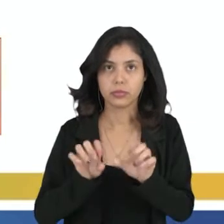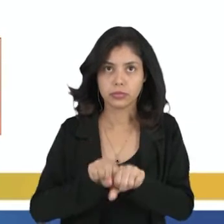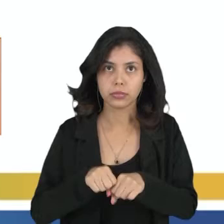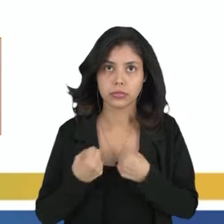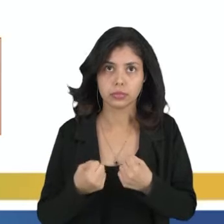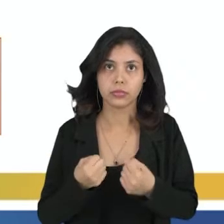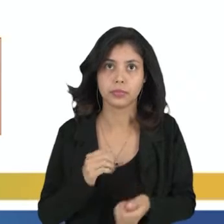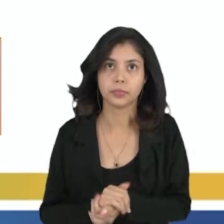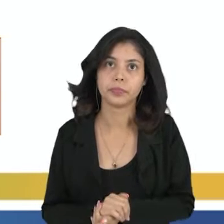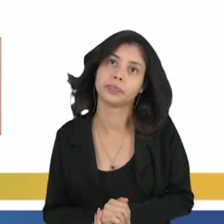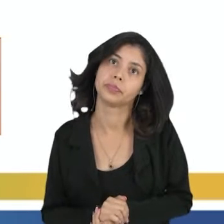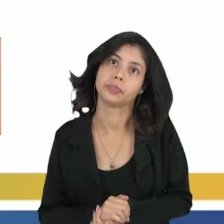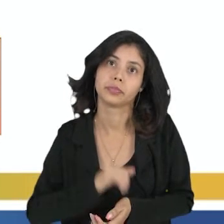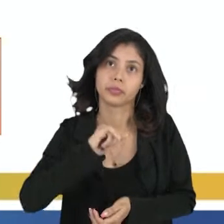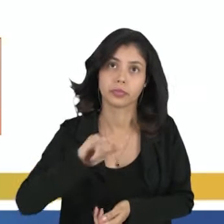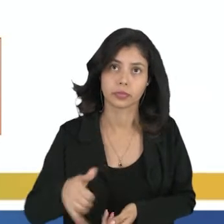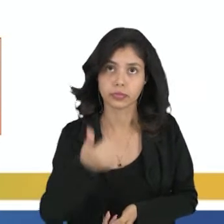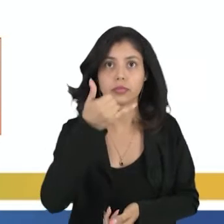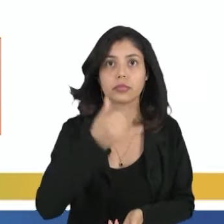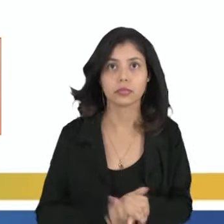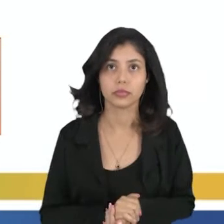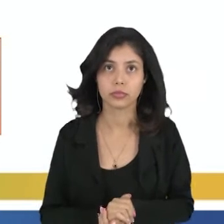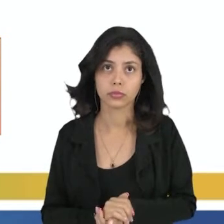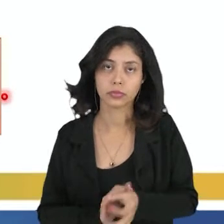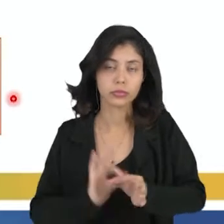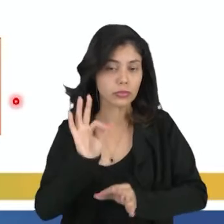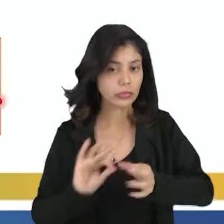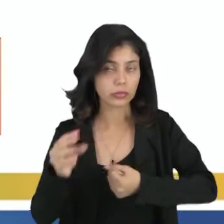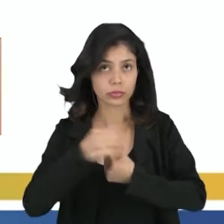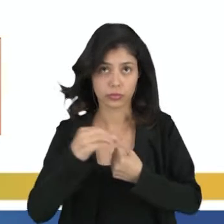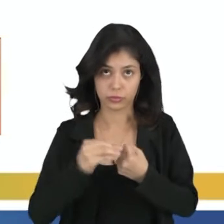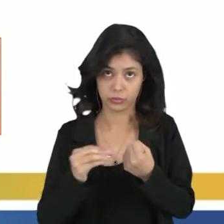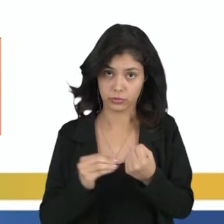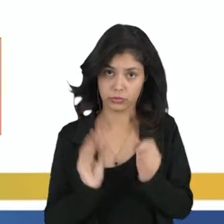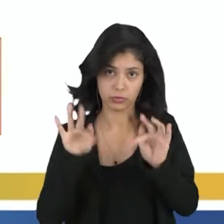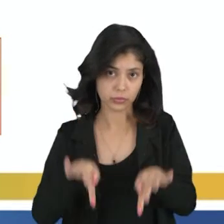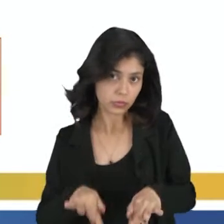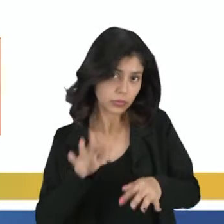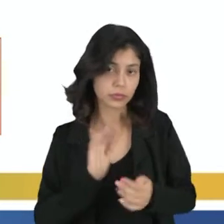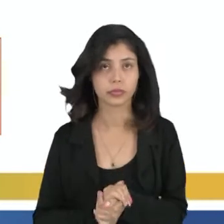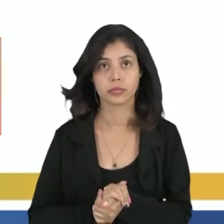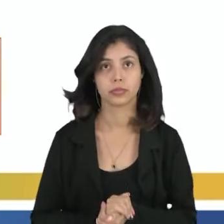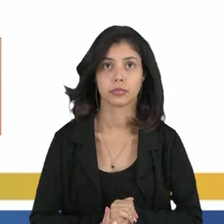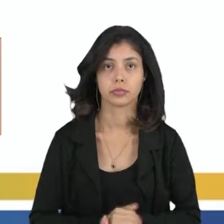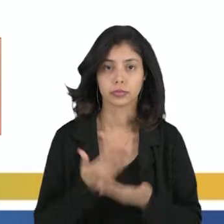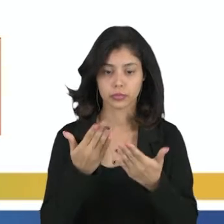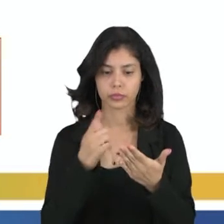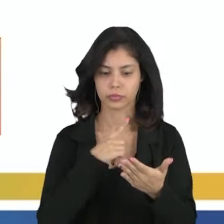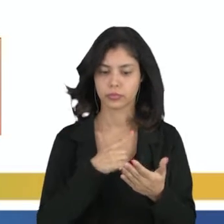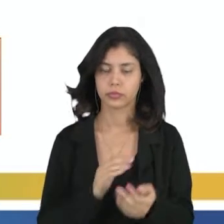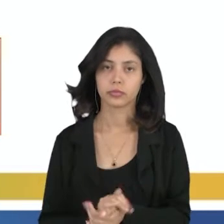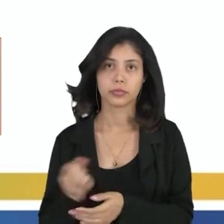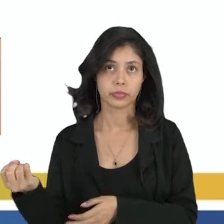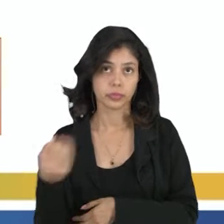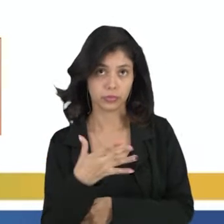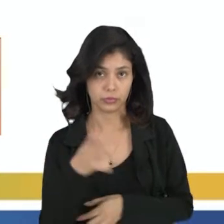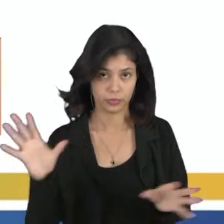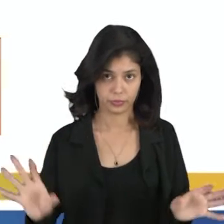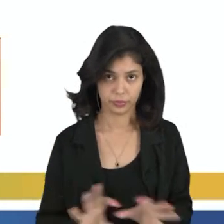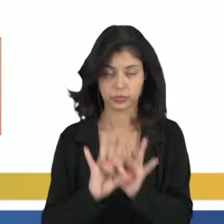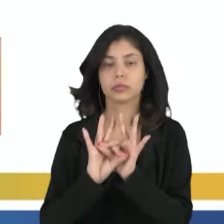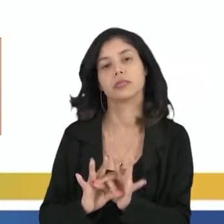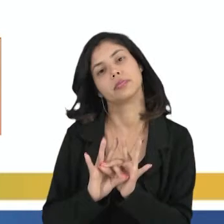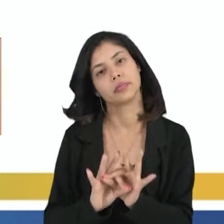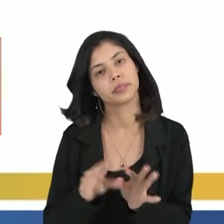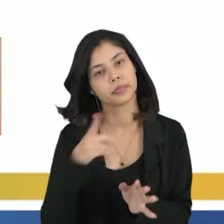quebradas e os seus átomos foram reaproveitados para montar as moléculas finais. E aí teve a formação de novas